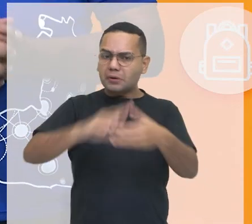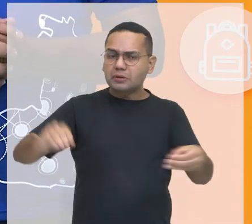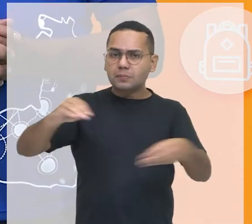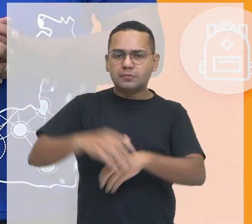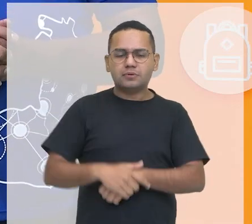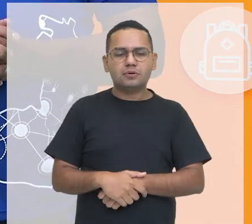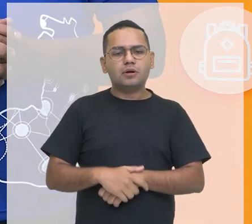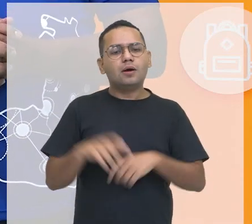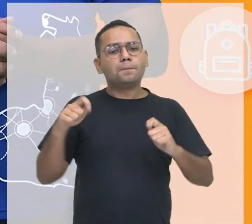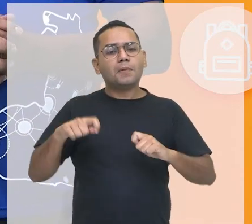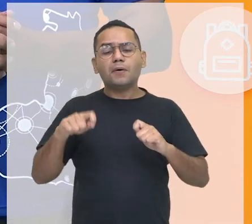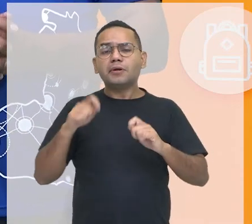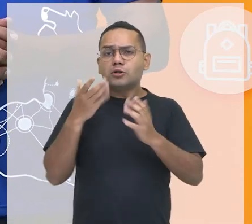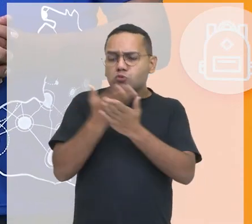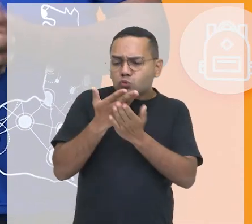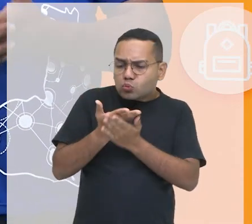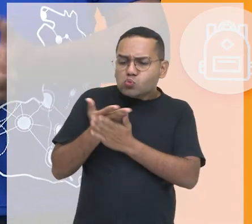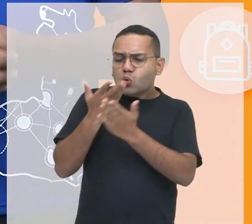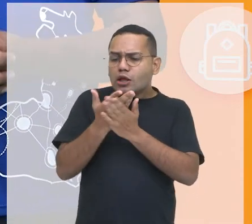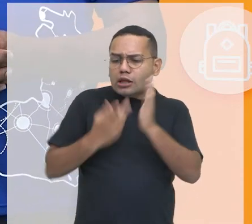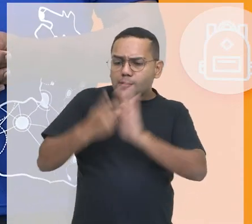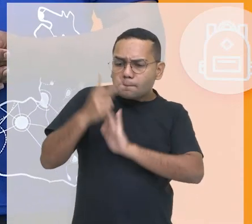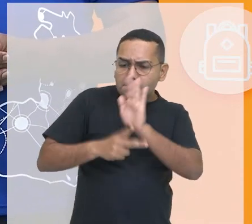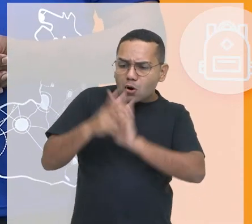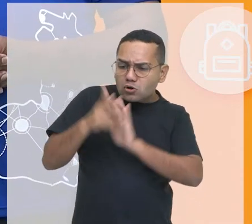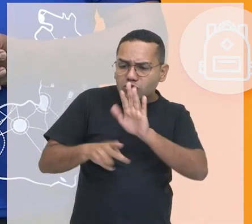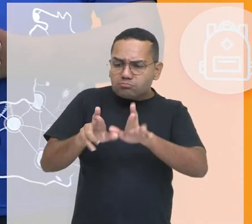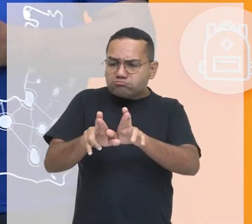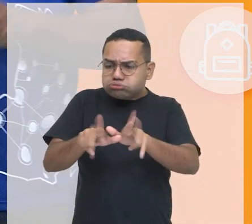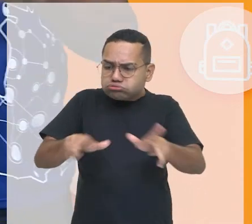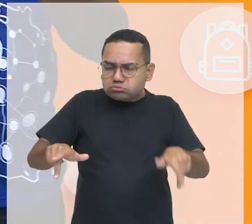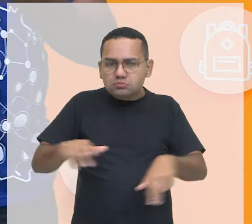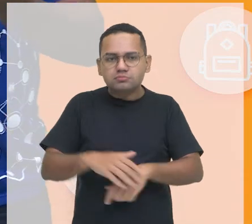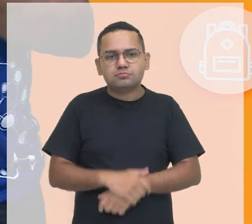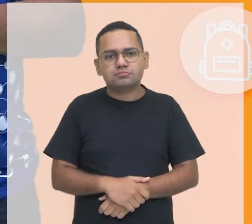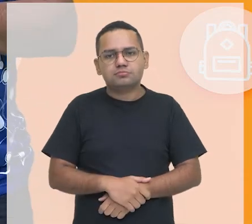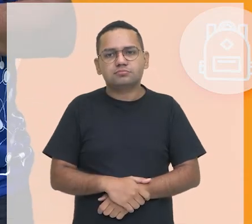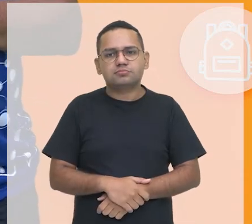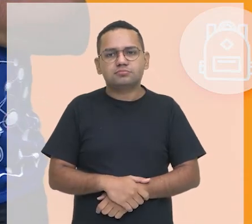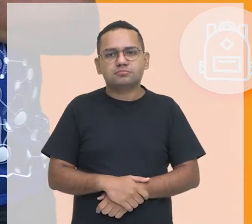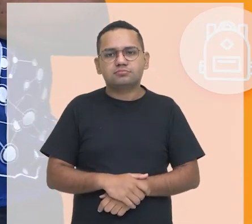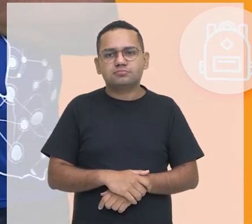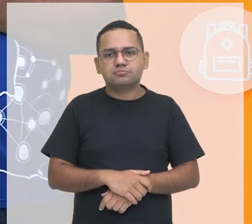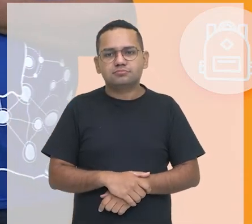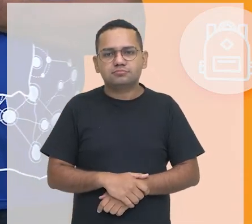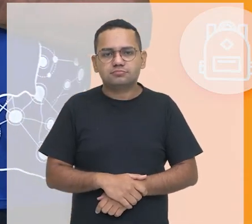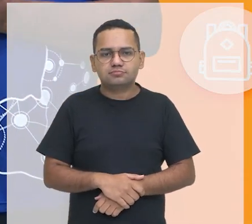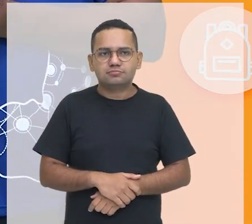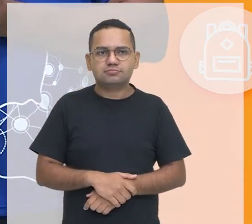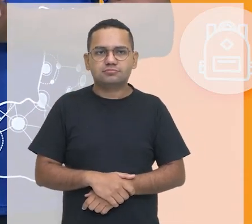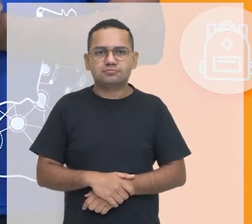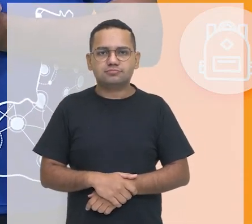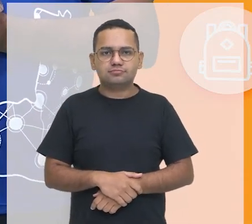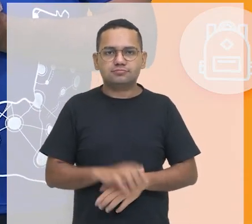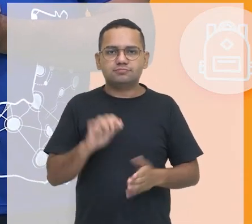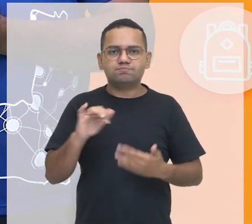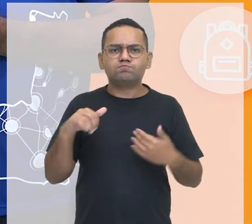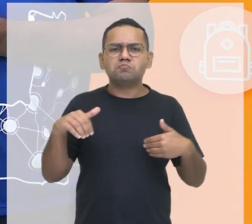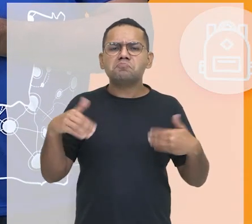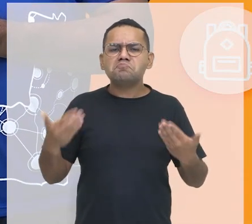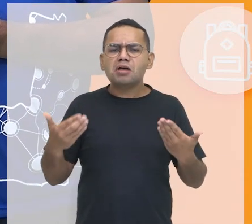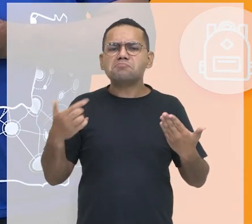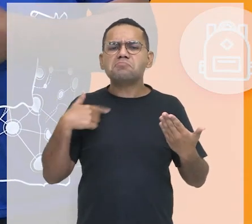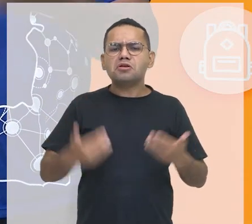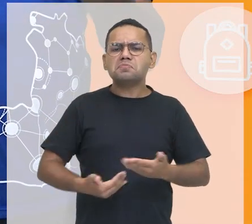os assuntos, né? E esse engajamento político e a mídia? E aqui a gente vai, então, entrando no último tema, que qual é o papel da mídia